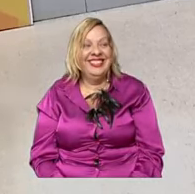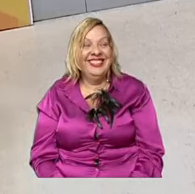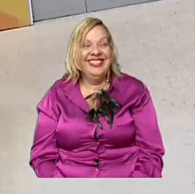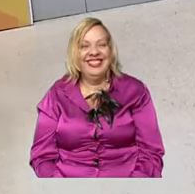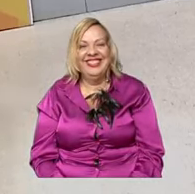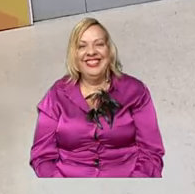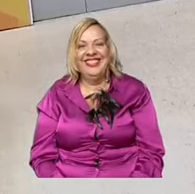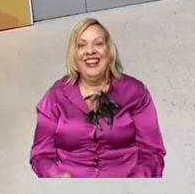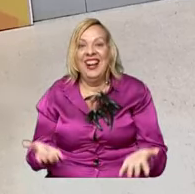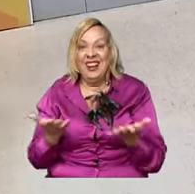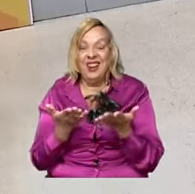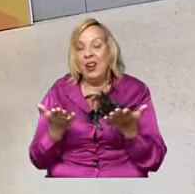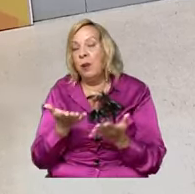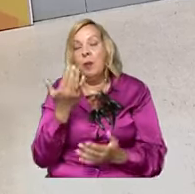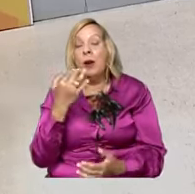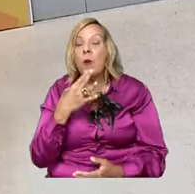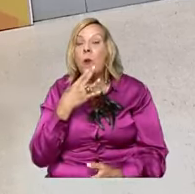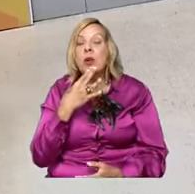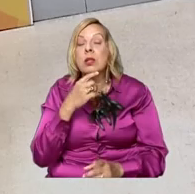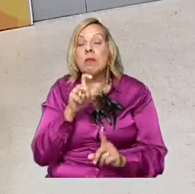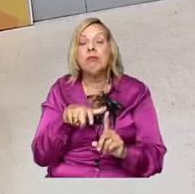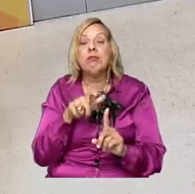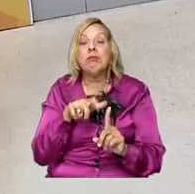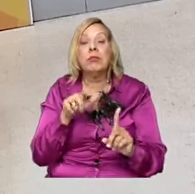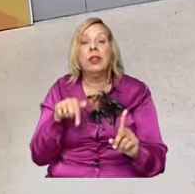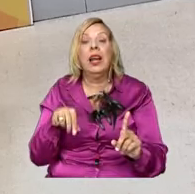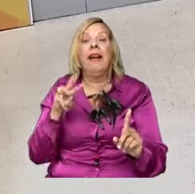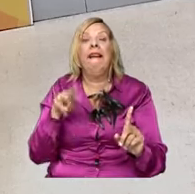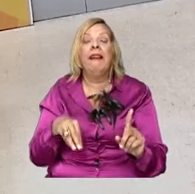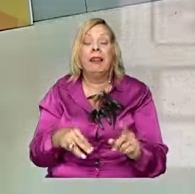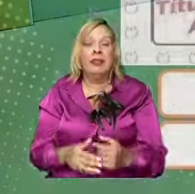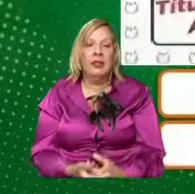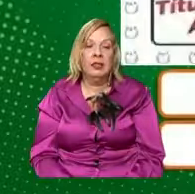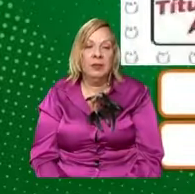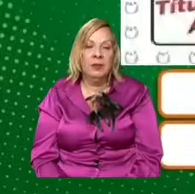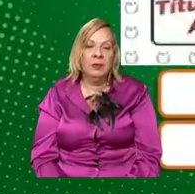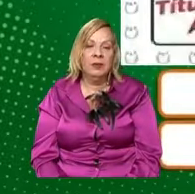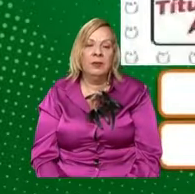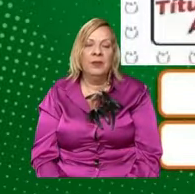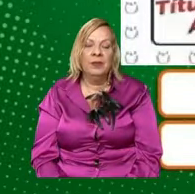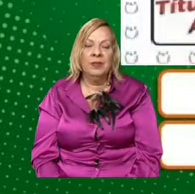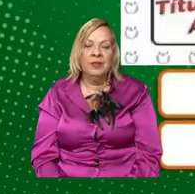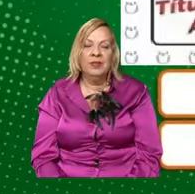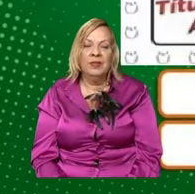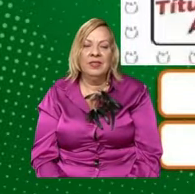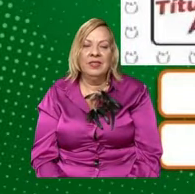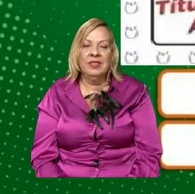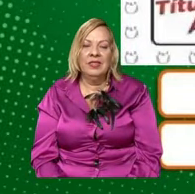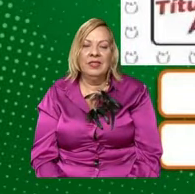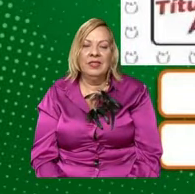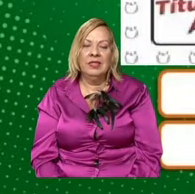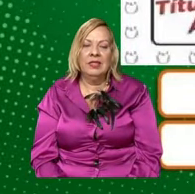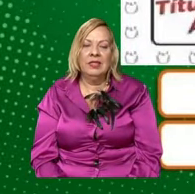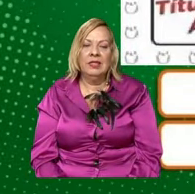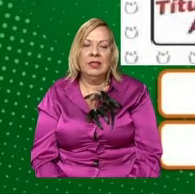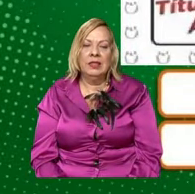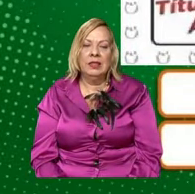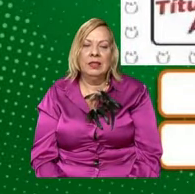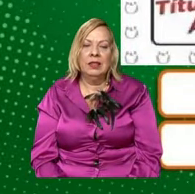Vambora, conta pra gente, Jaque, quem levou então a Honda Biz? Conto agora, pelo aplicativo Sim!